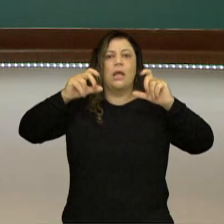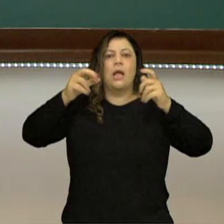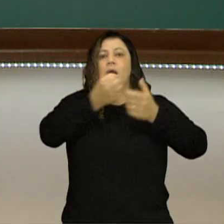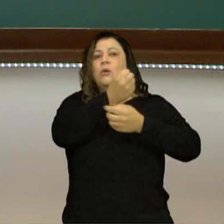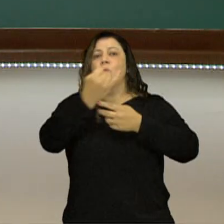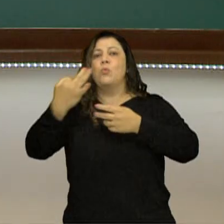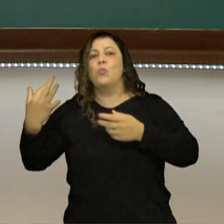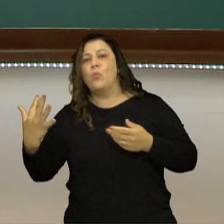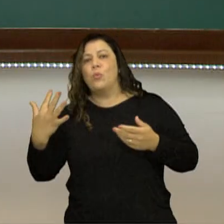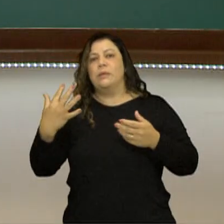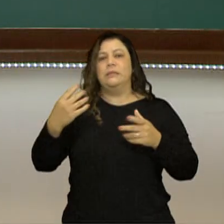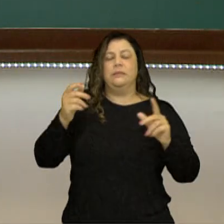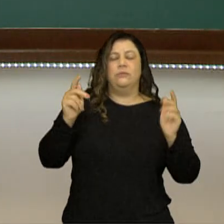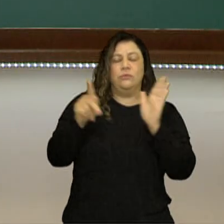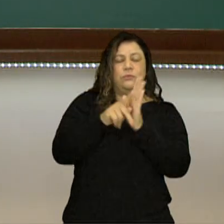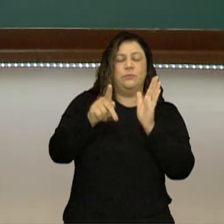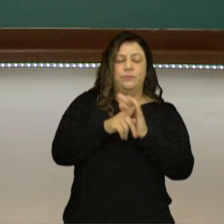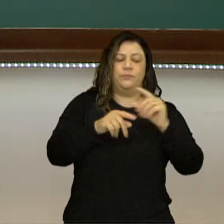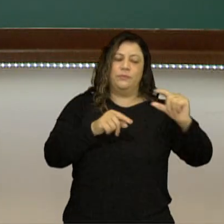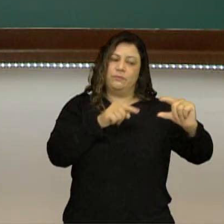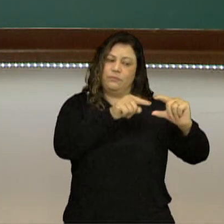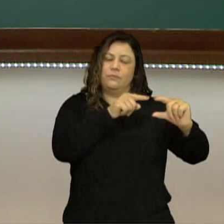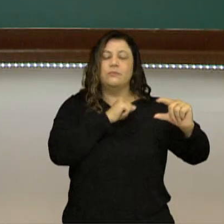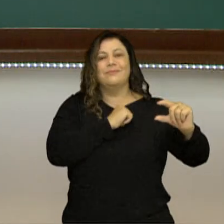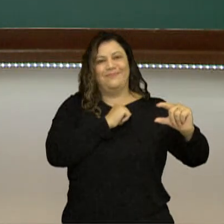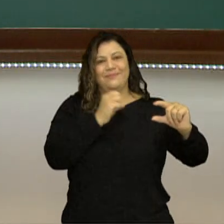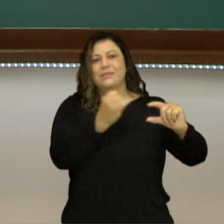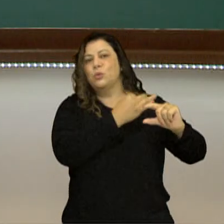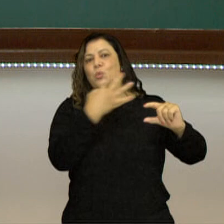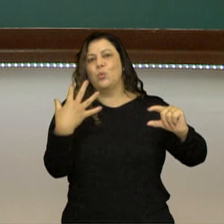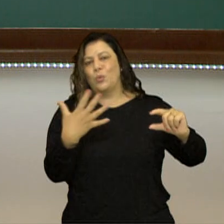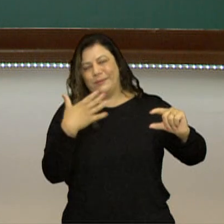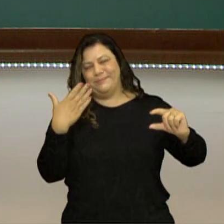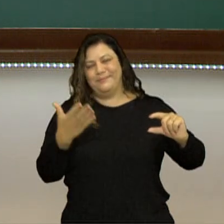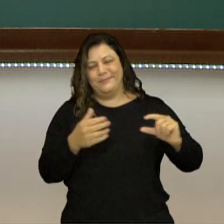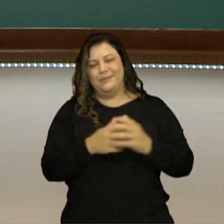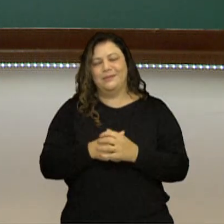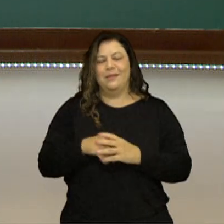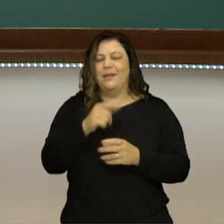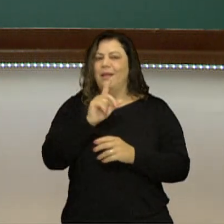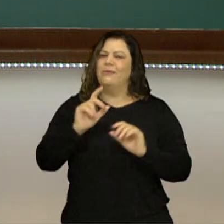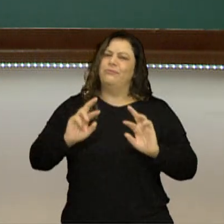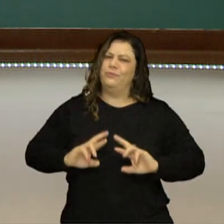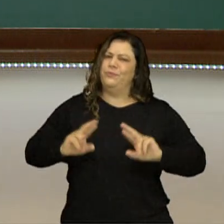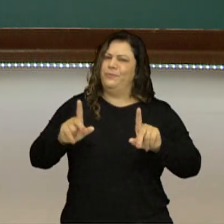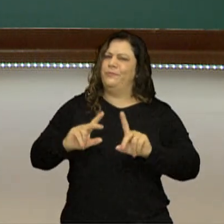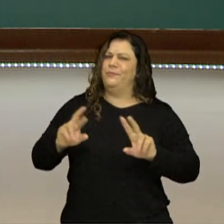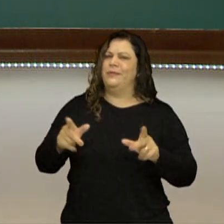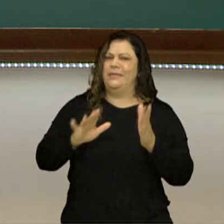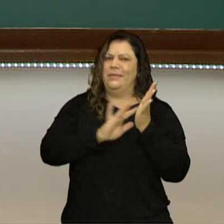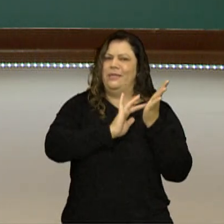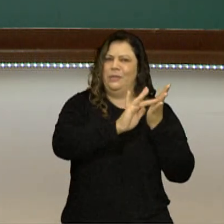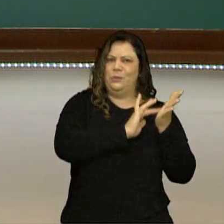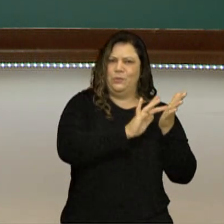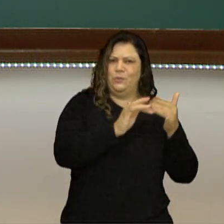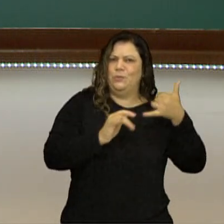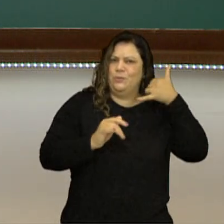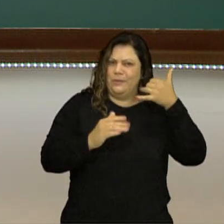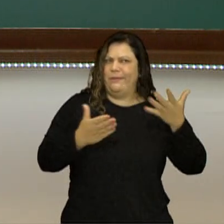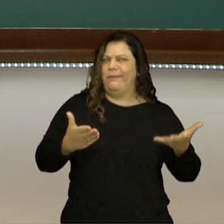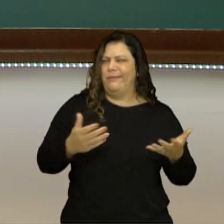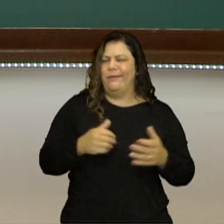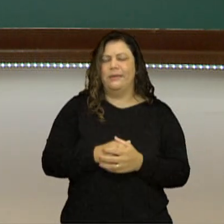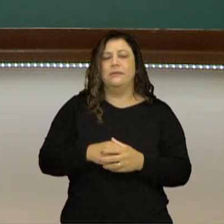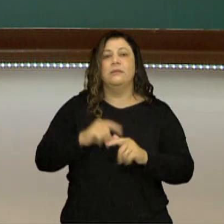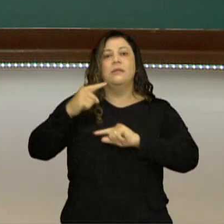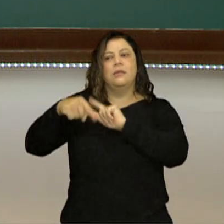de fotos, Não é como o celular, que você pode tirar quantas fotos você quiser. E aí você tem que mandar revelar esta